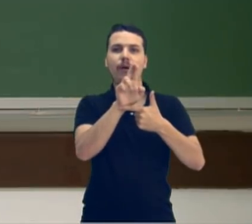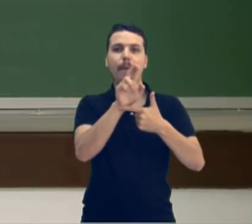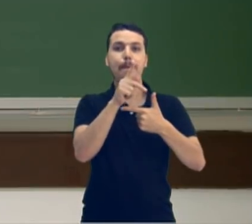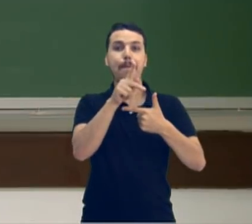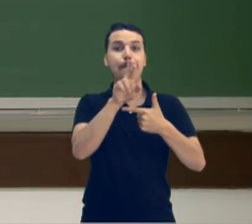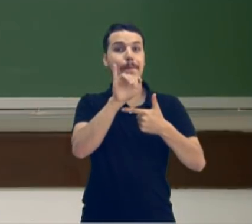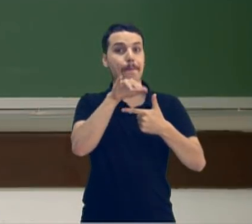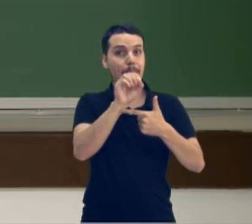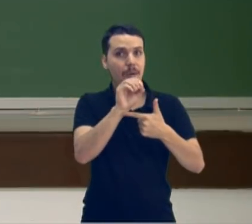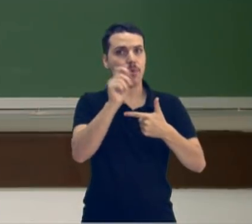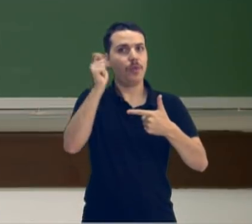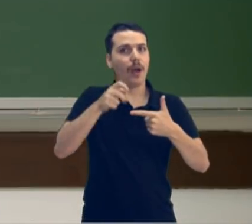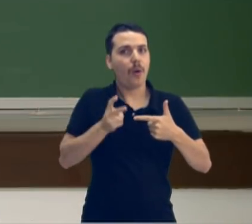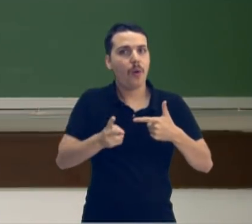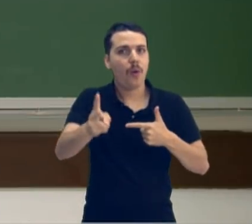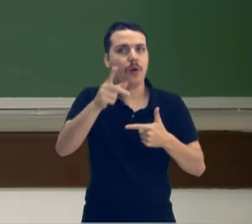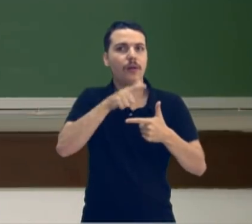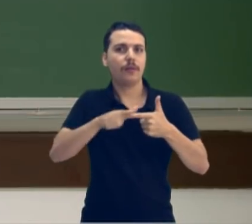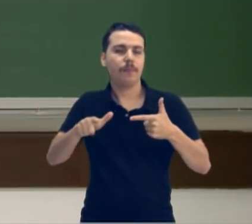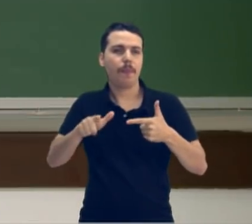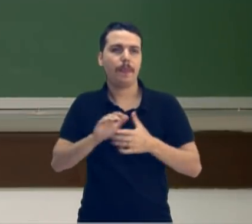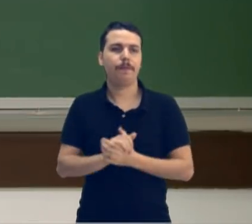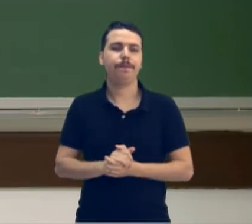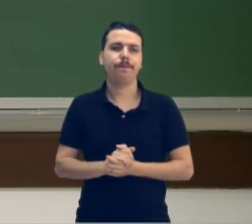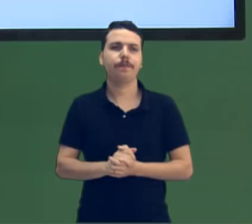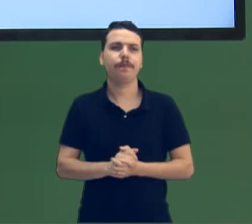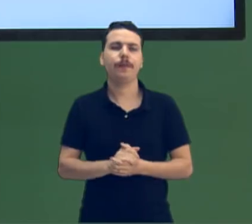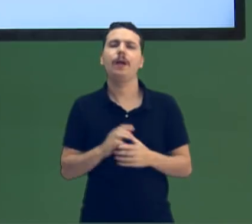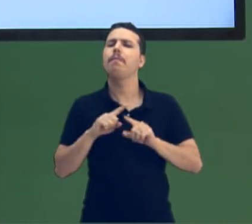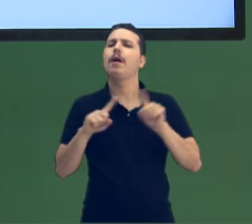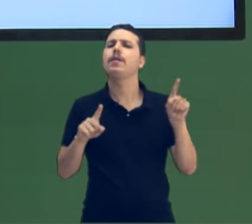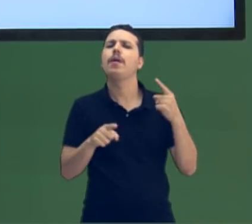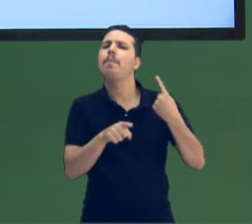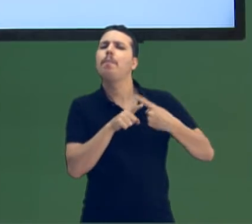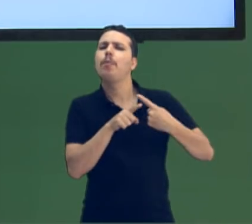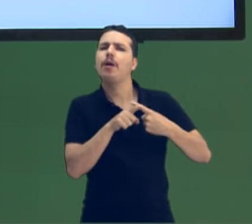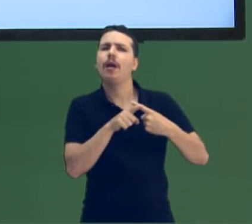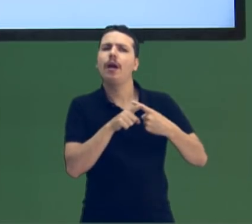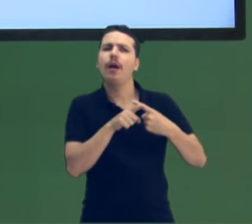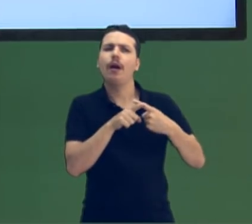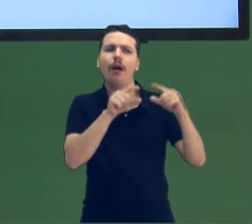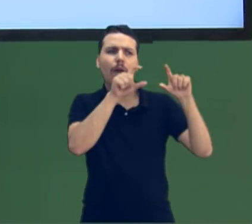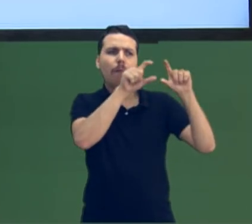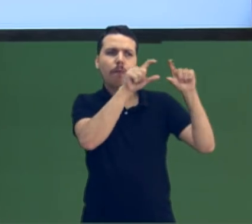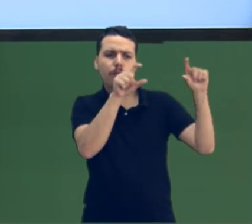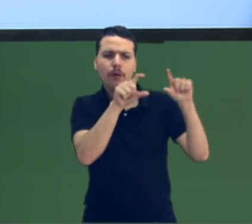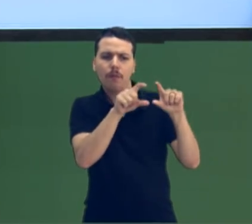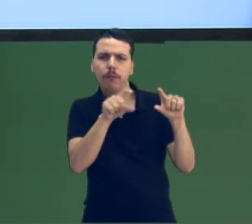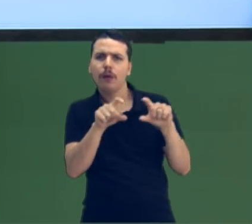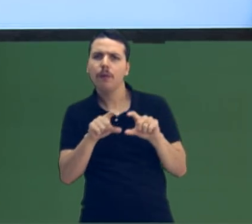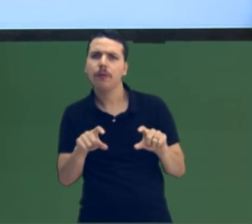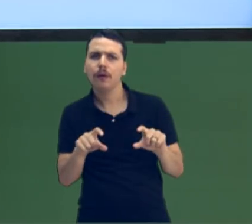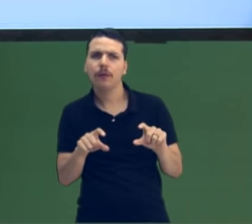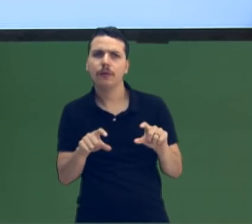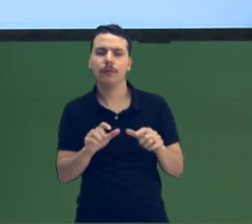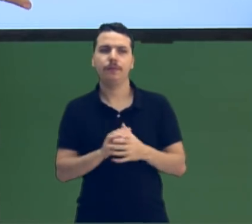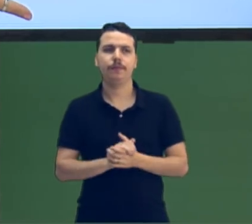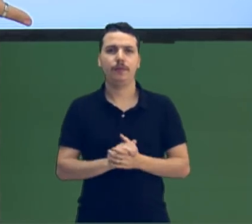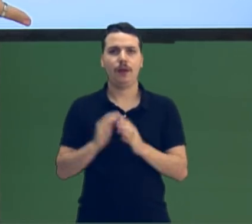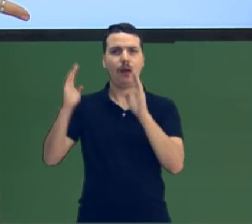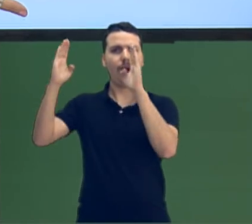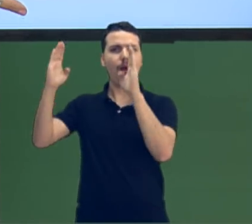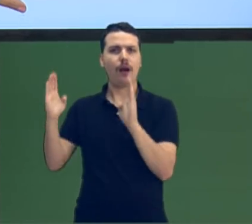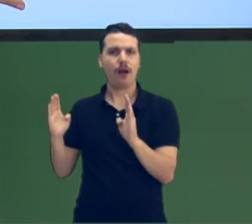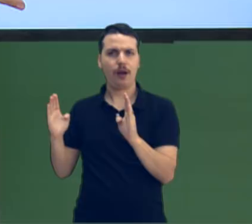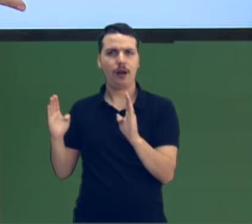Tudo bem? Muito bem. Mas, professora, por que você escreveu assim? Bom, quando a gente faz